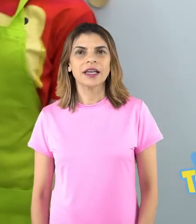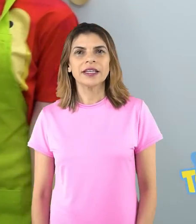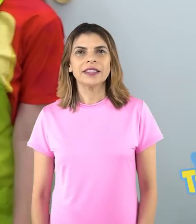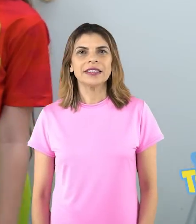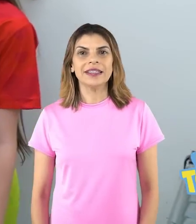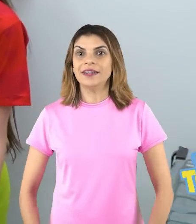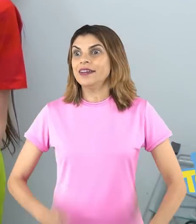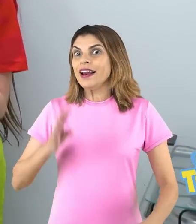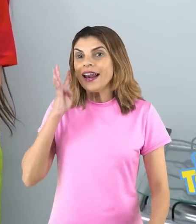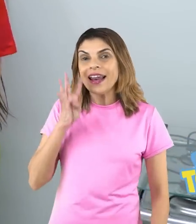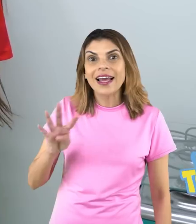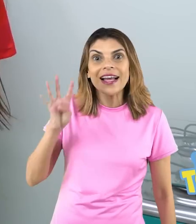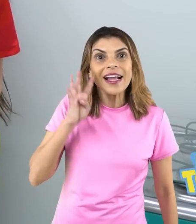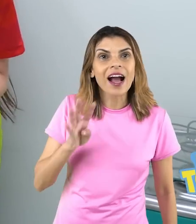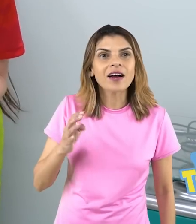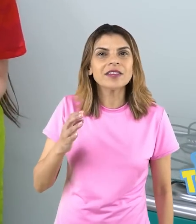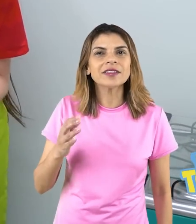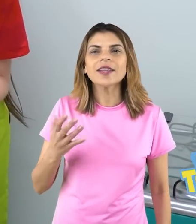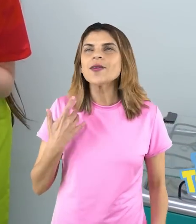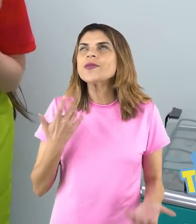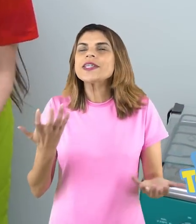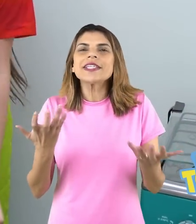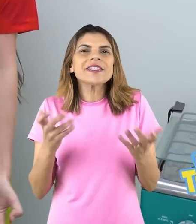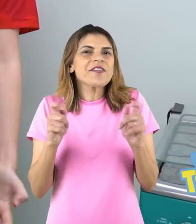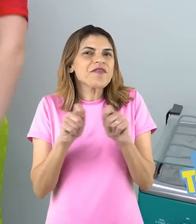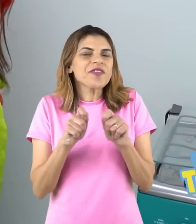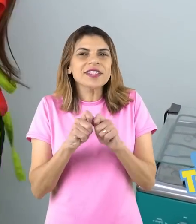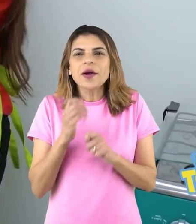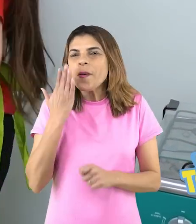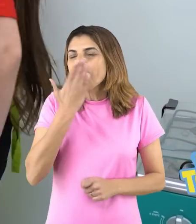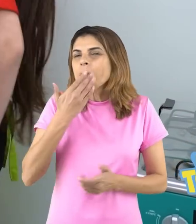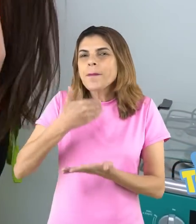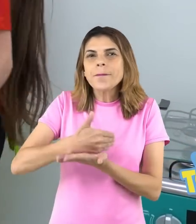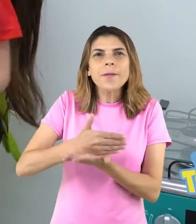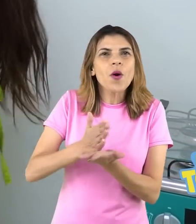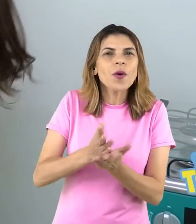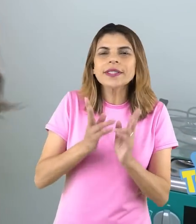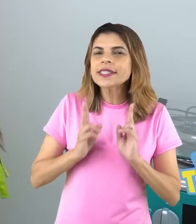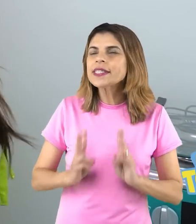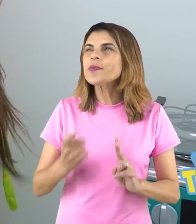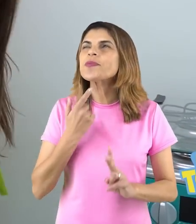que legal eu sempre quis fazer um bolo